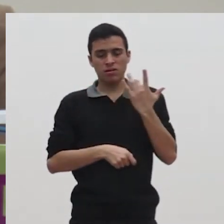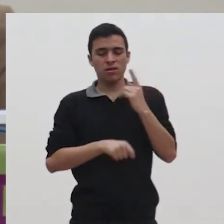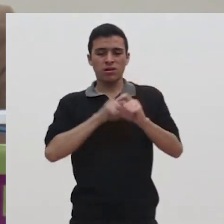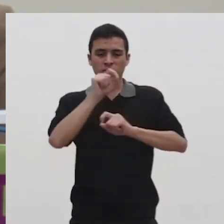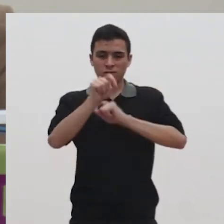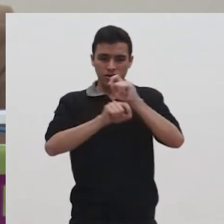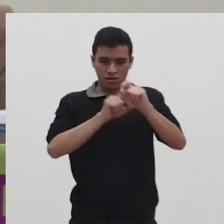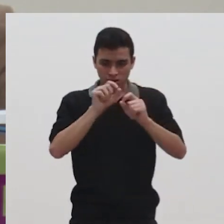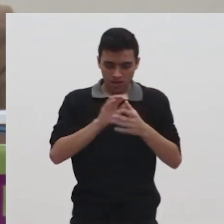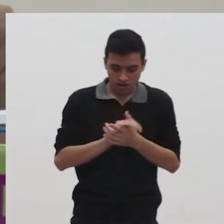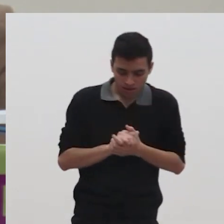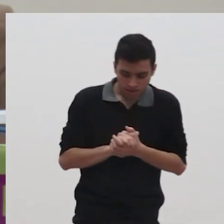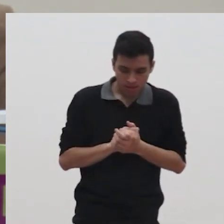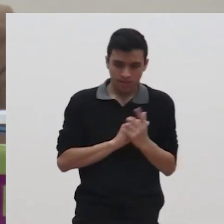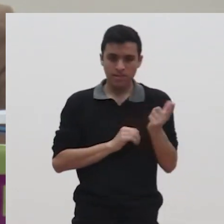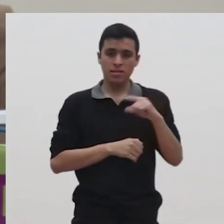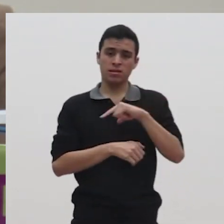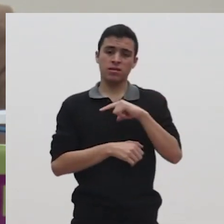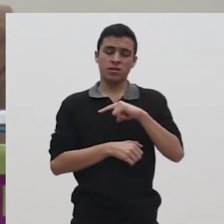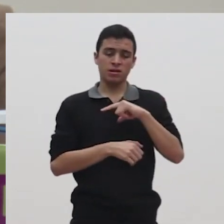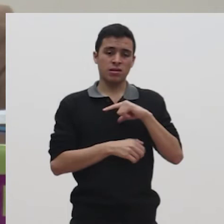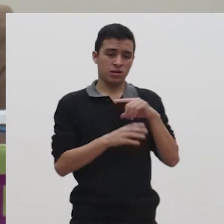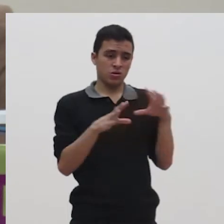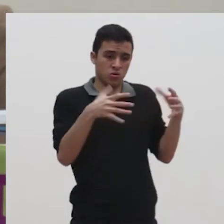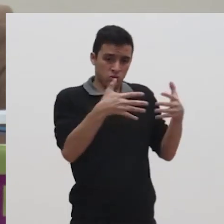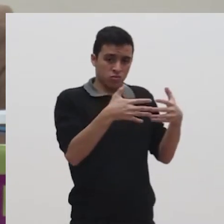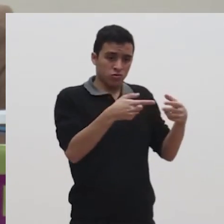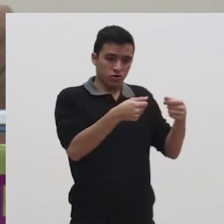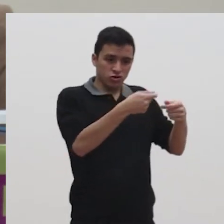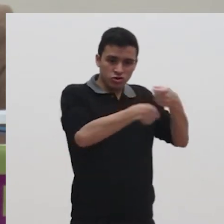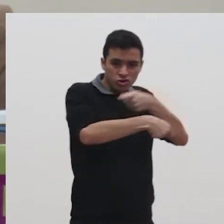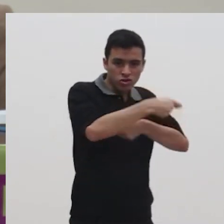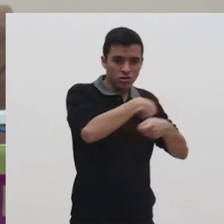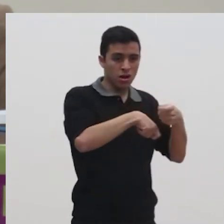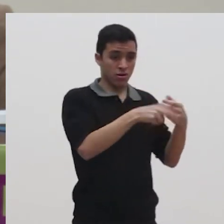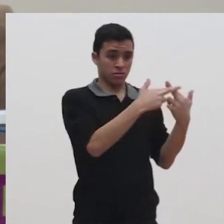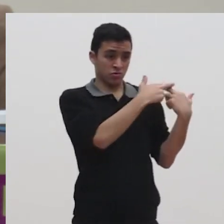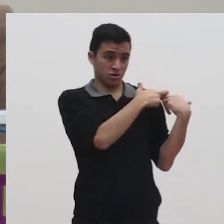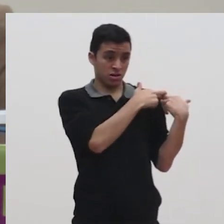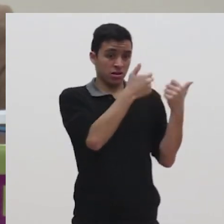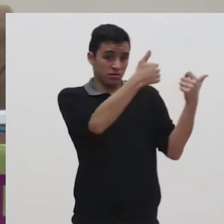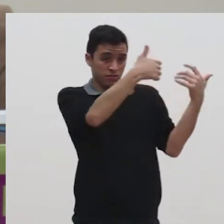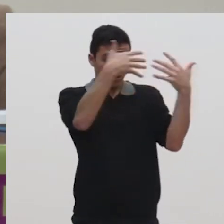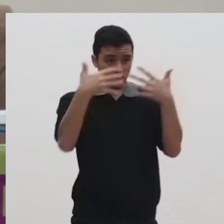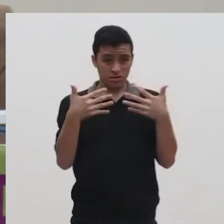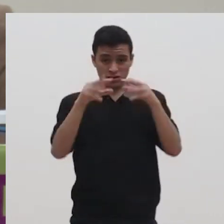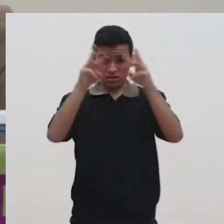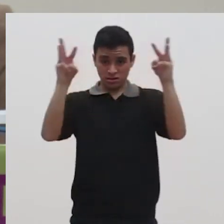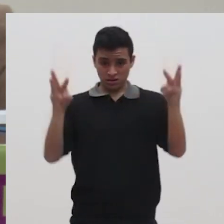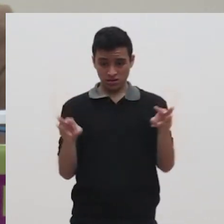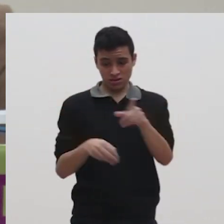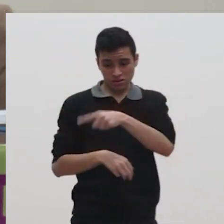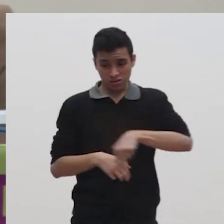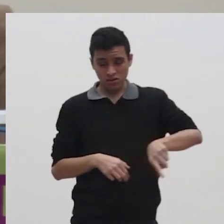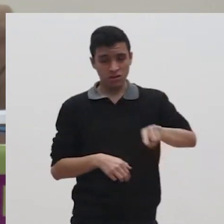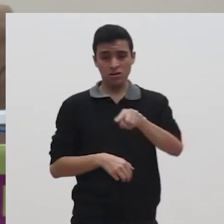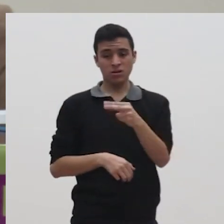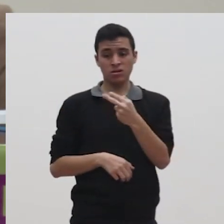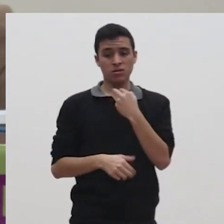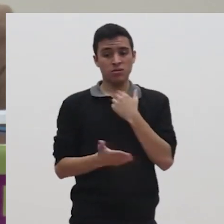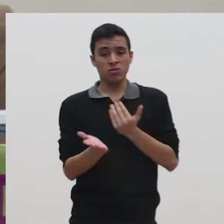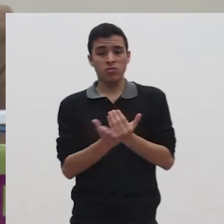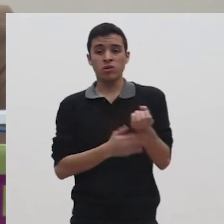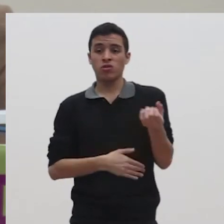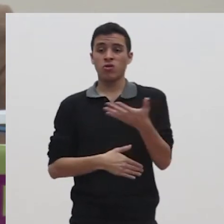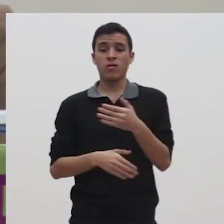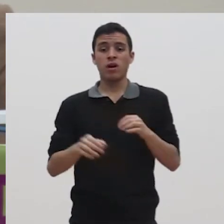conhecimento disso, que é a seguinte: tem uma decisão do Tribunal de Contas da União que já disse que a Universidade Federal do Paraná não pode começar